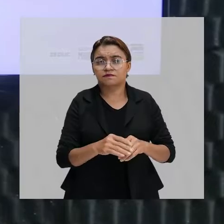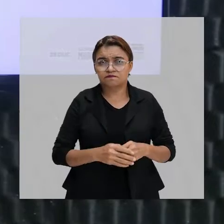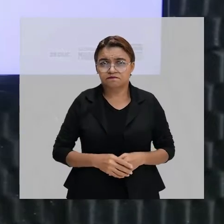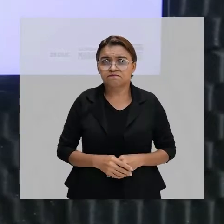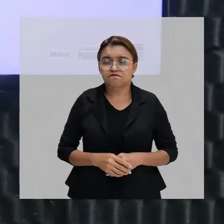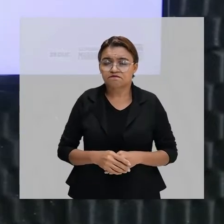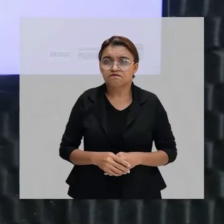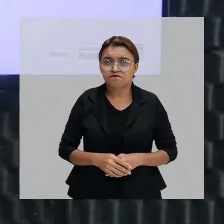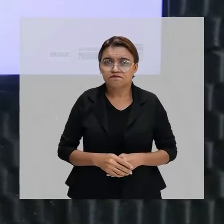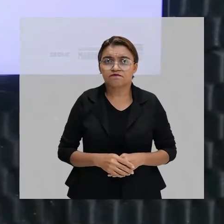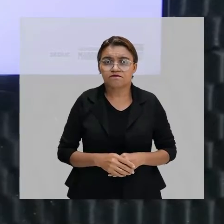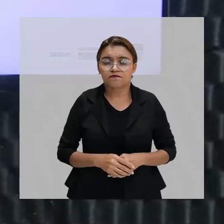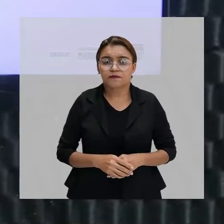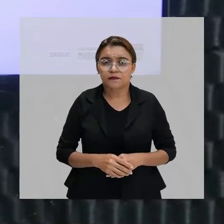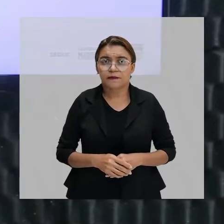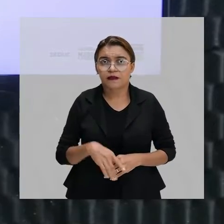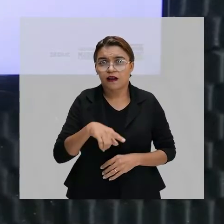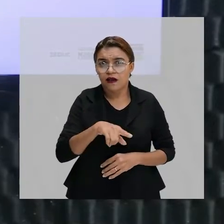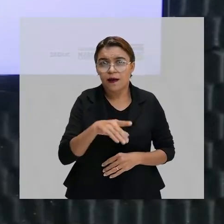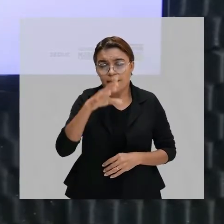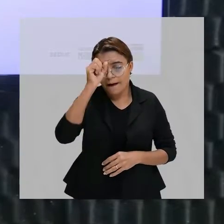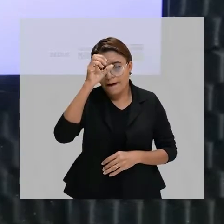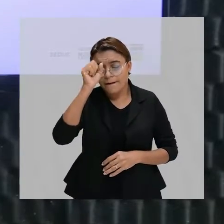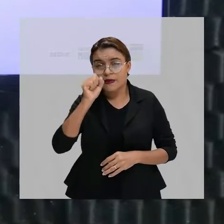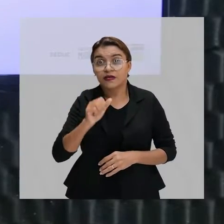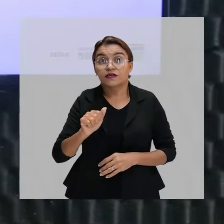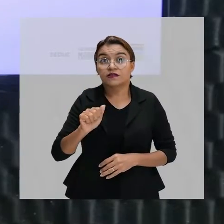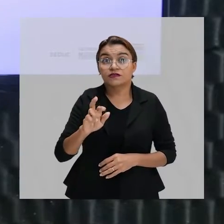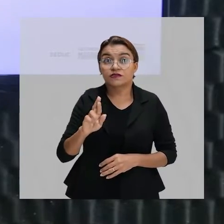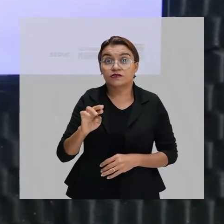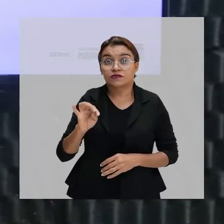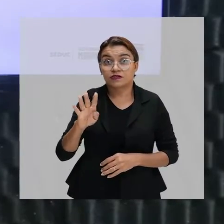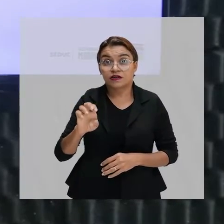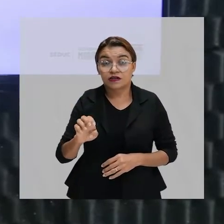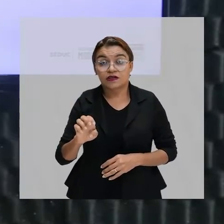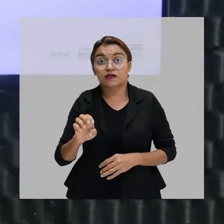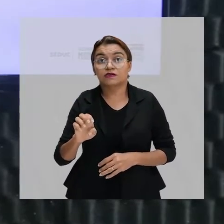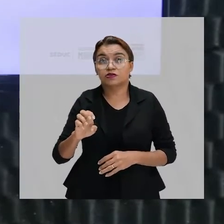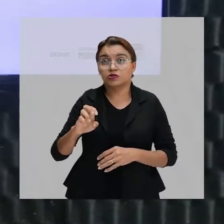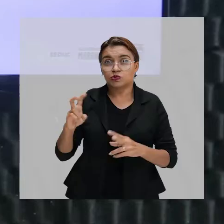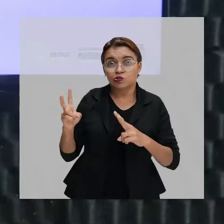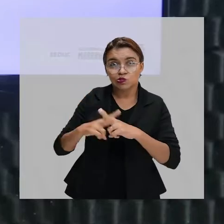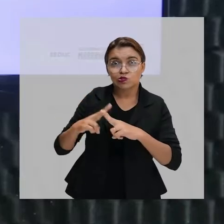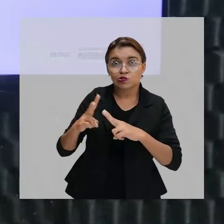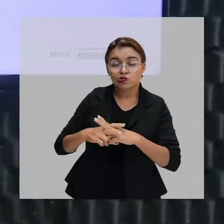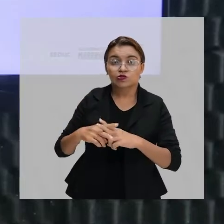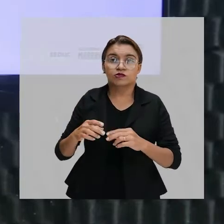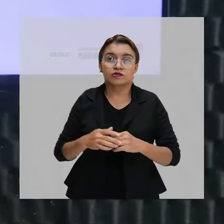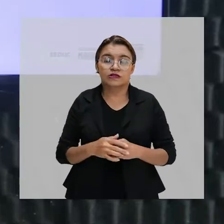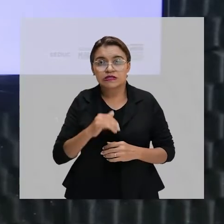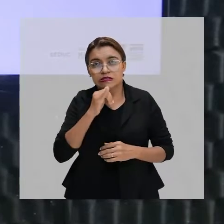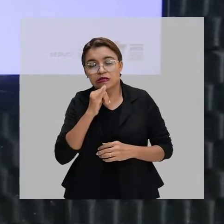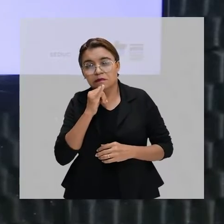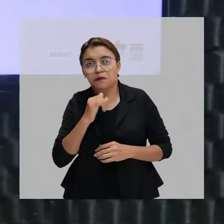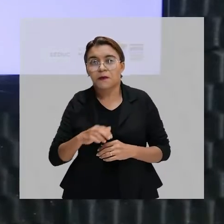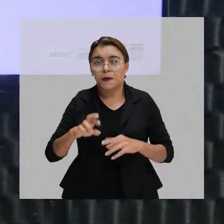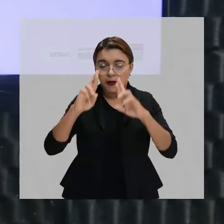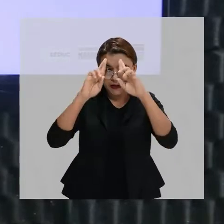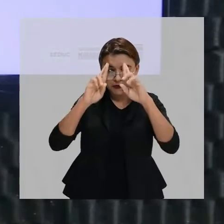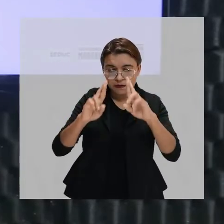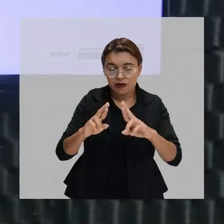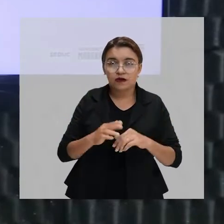ali para o indivíduo que ele aprende uma arte marcial como respeito como autoconhecimento